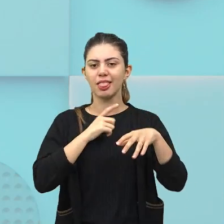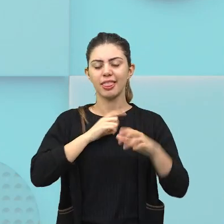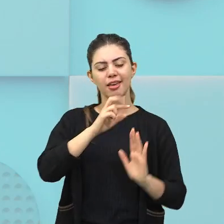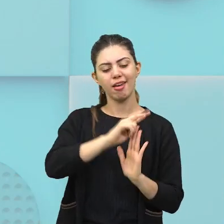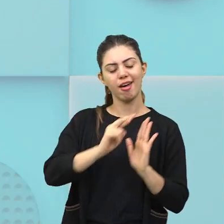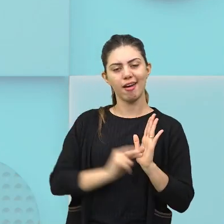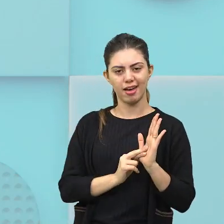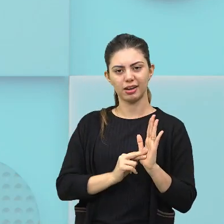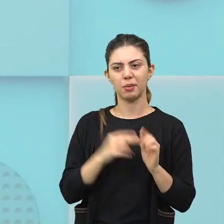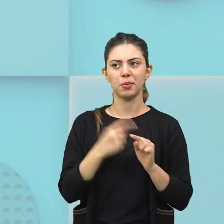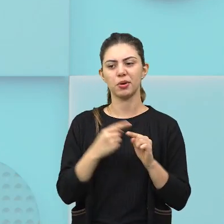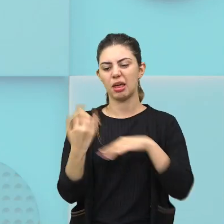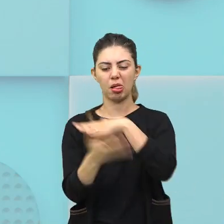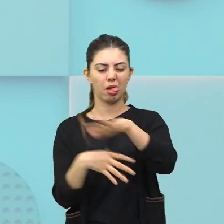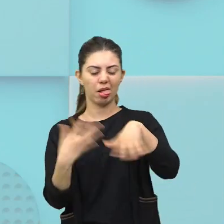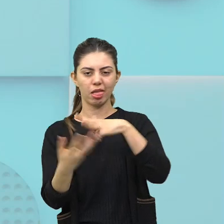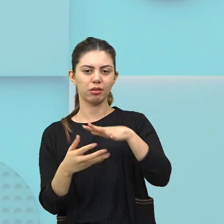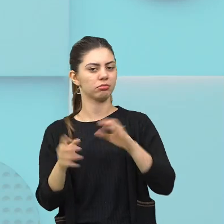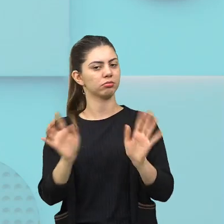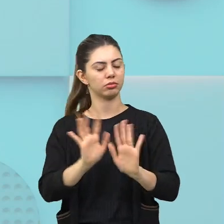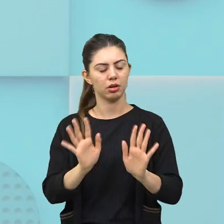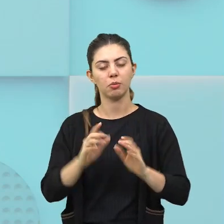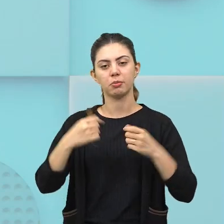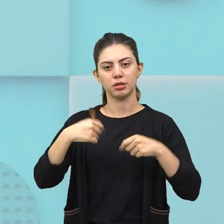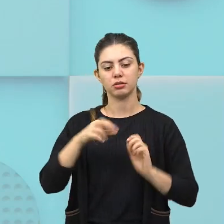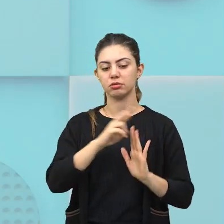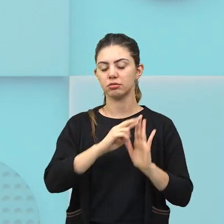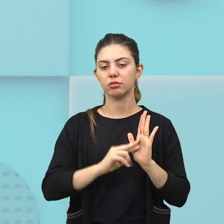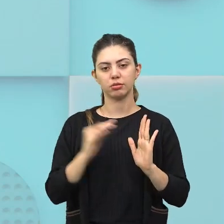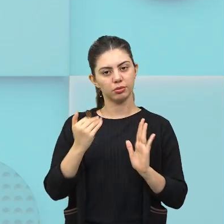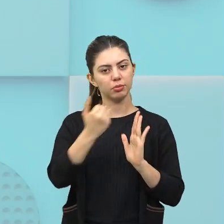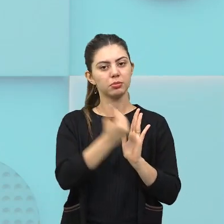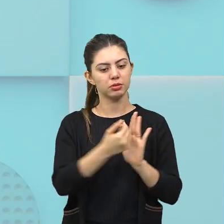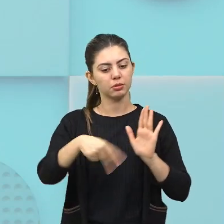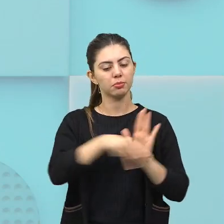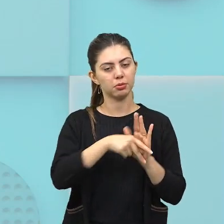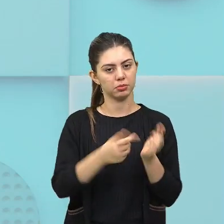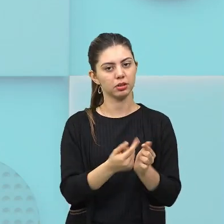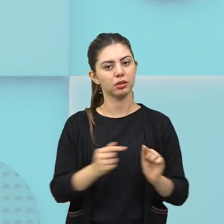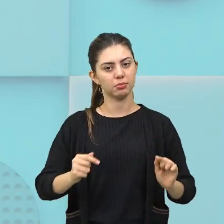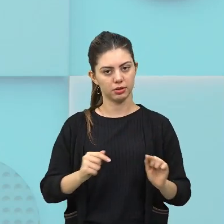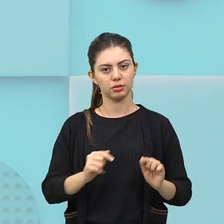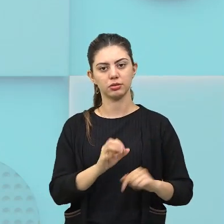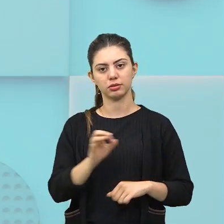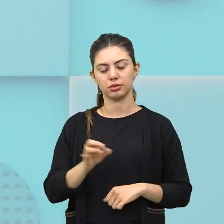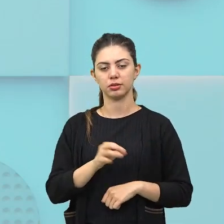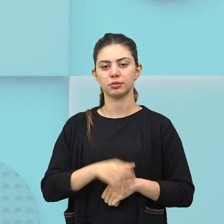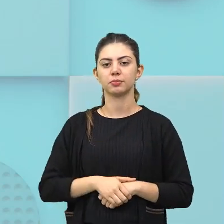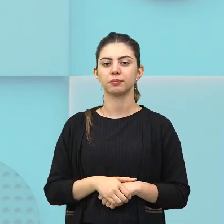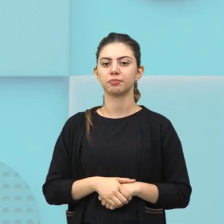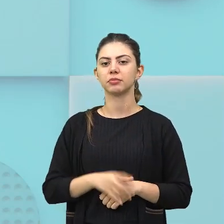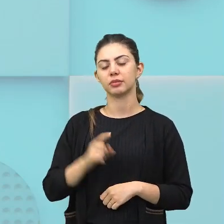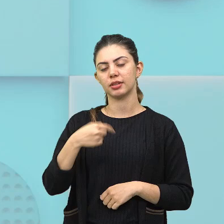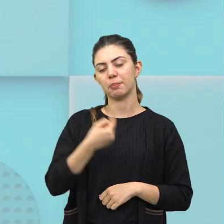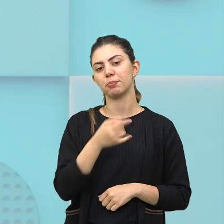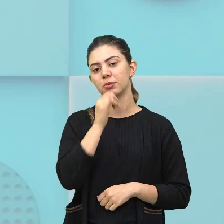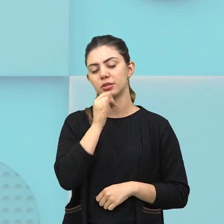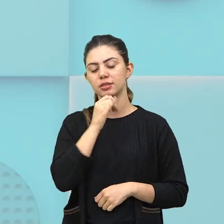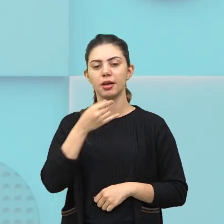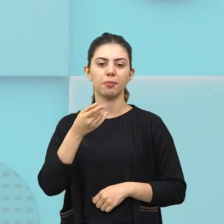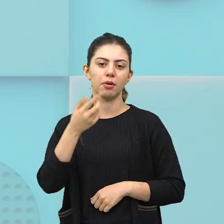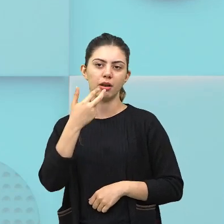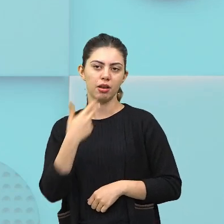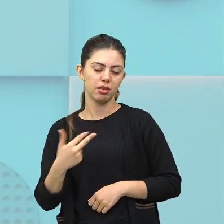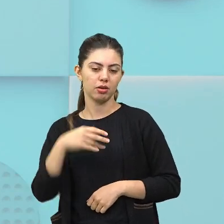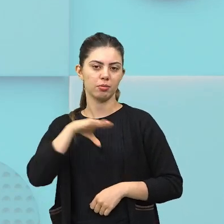uma bagunça generalizada e siga um padrão em todos os falantes, geralmente daquele idioma. A gente sabe que a língua portuguesa tem